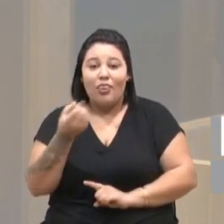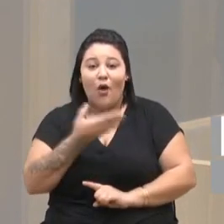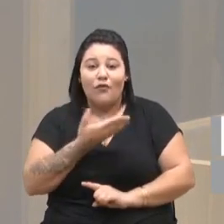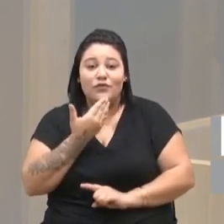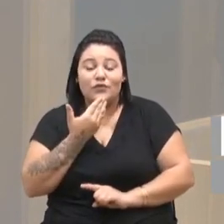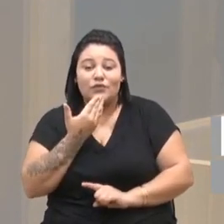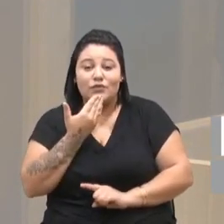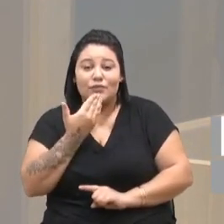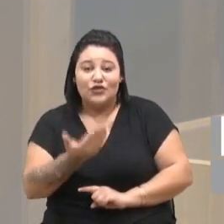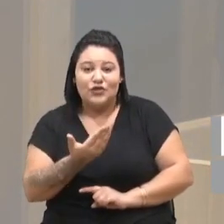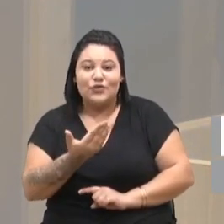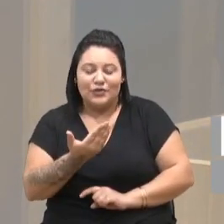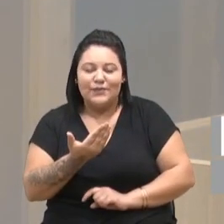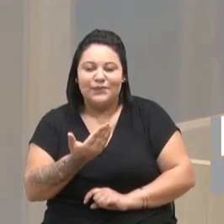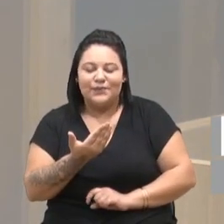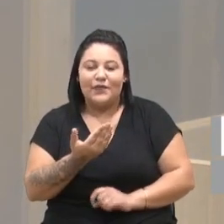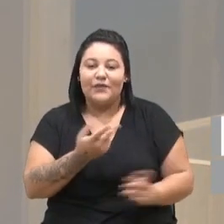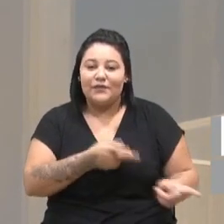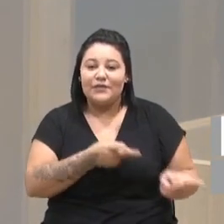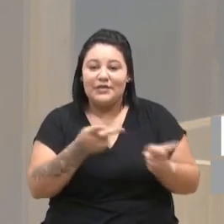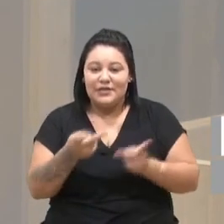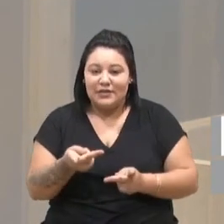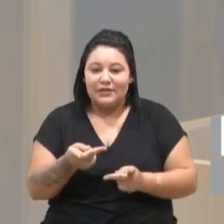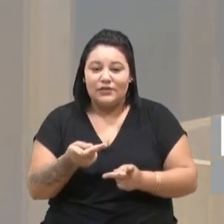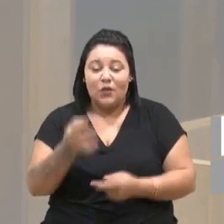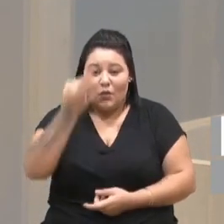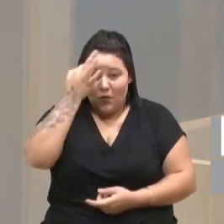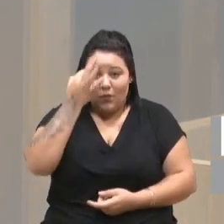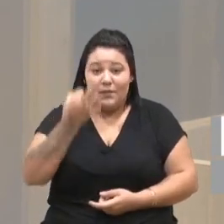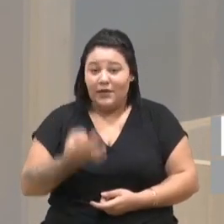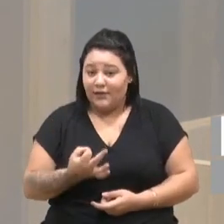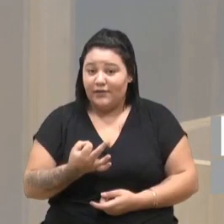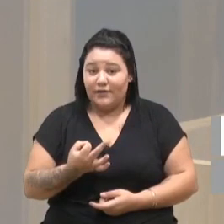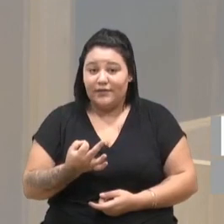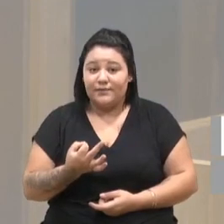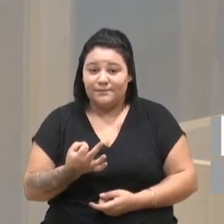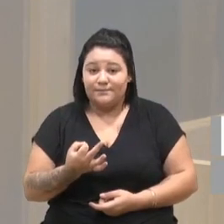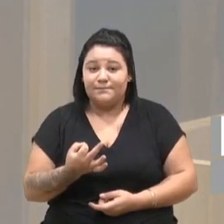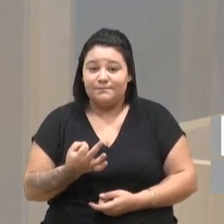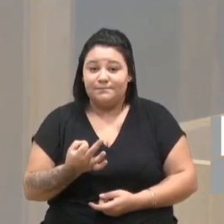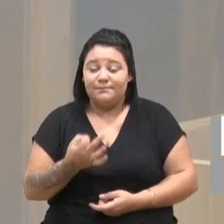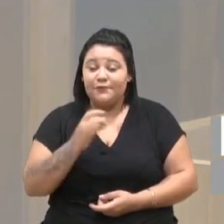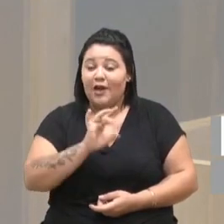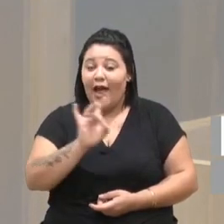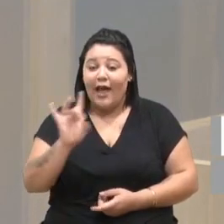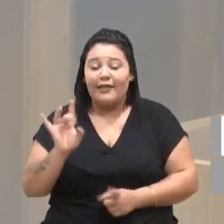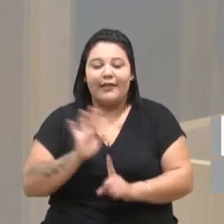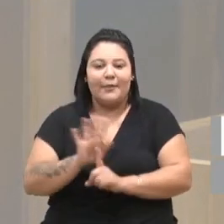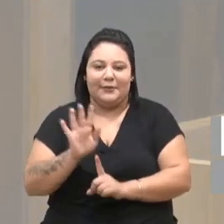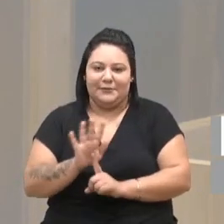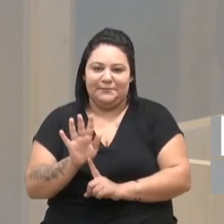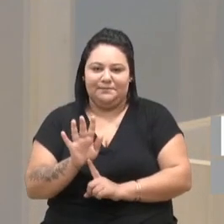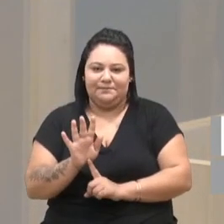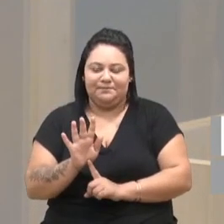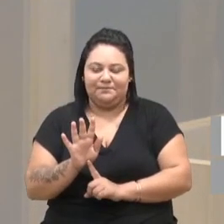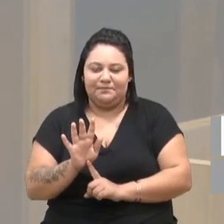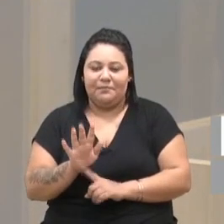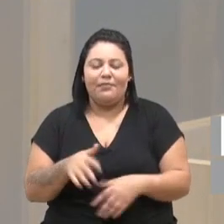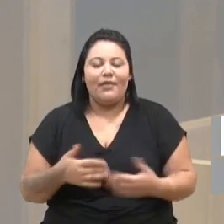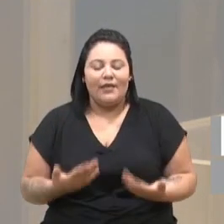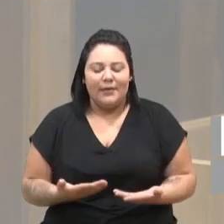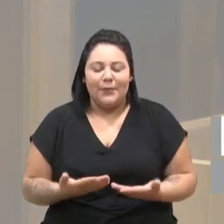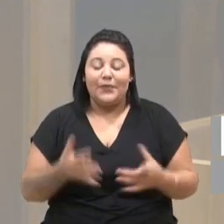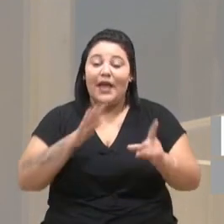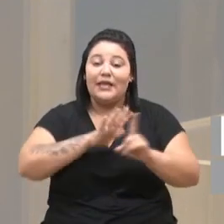solicitações, visitando, compreendendo cada uma delas. As demandas